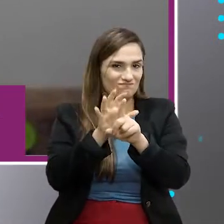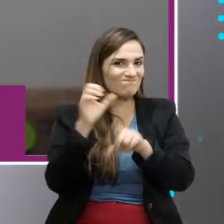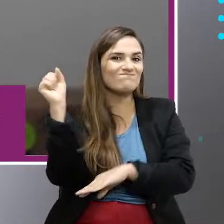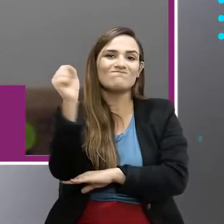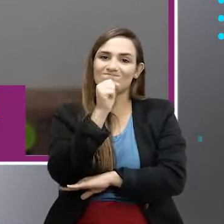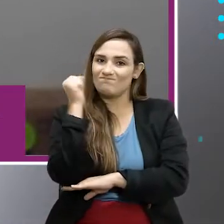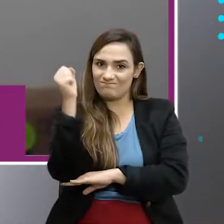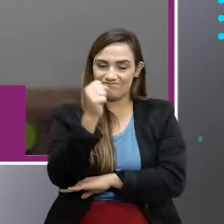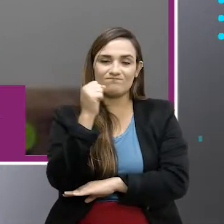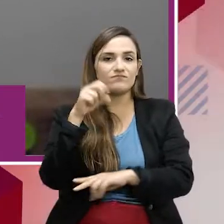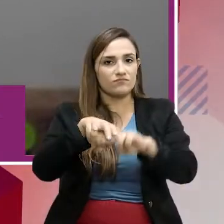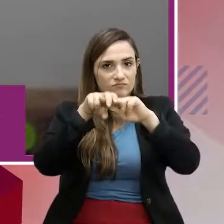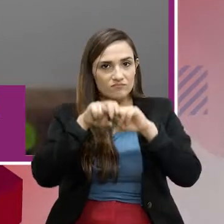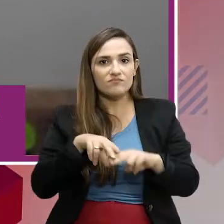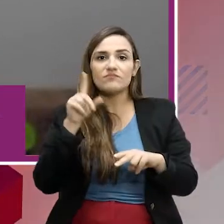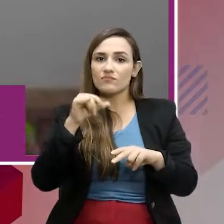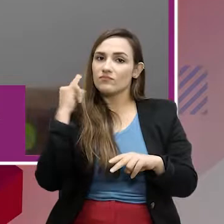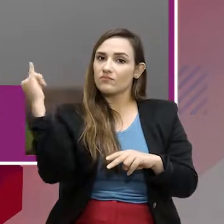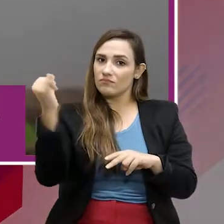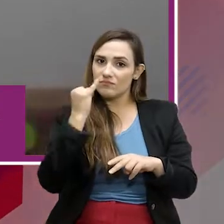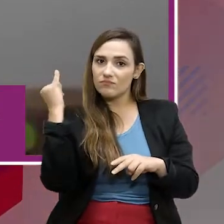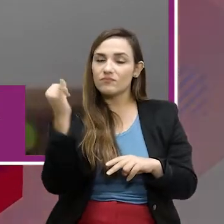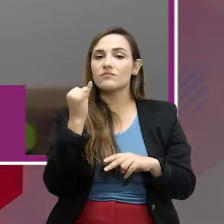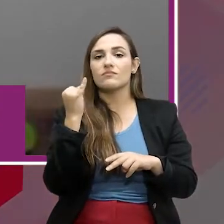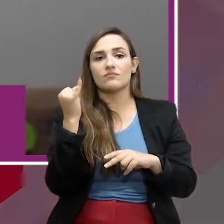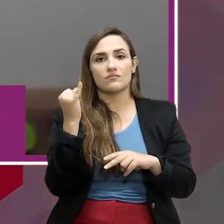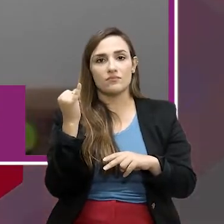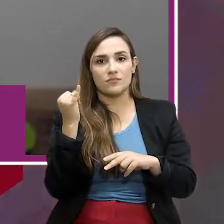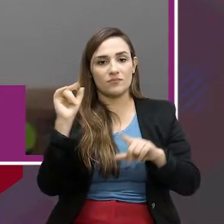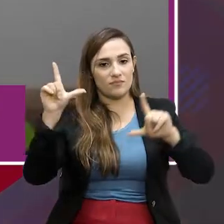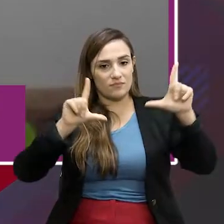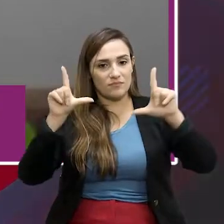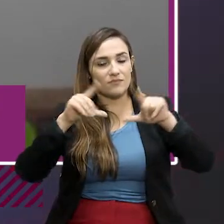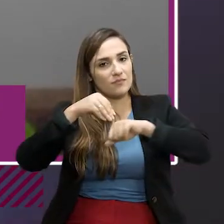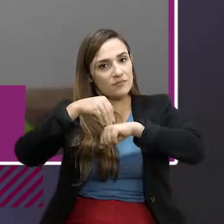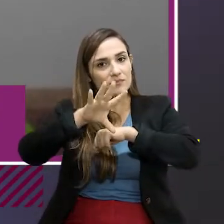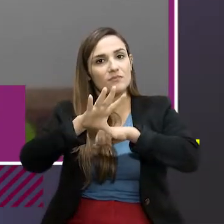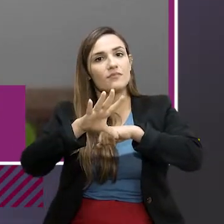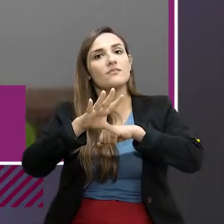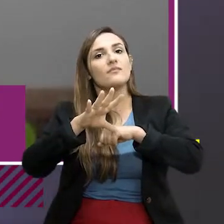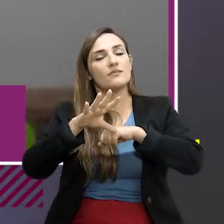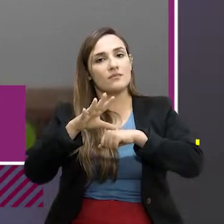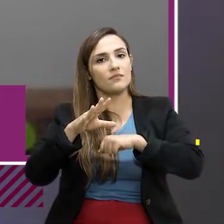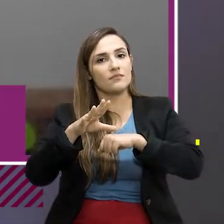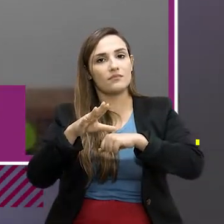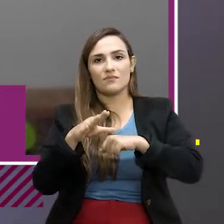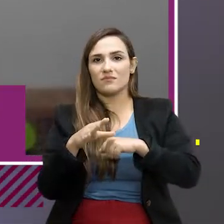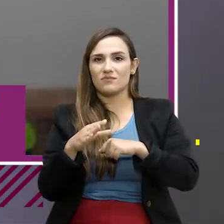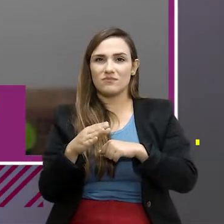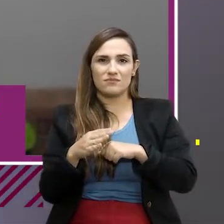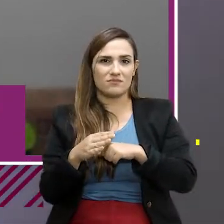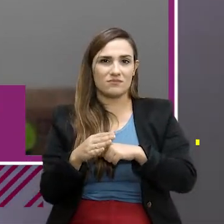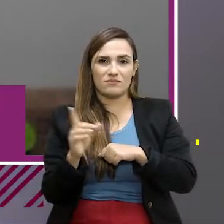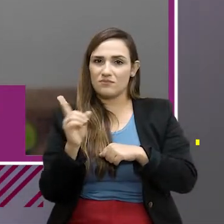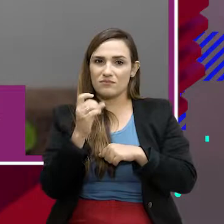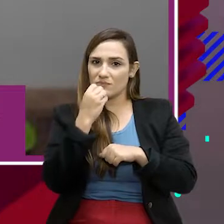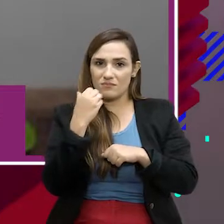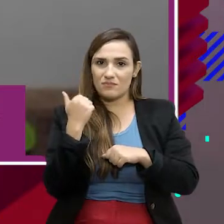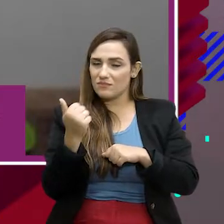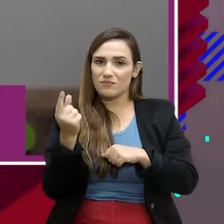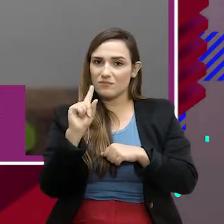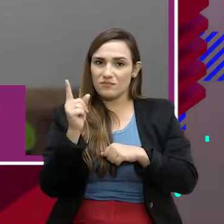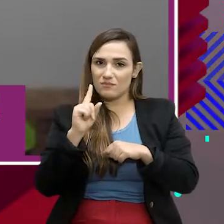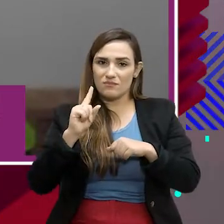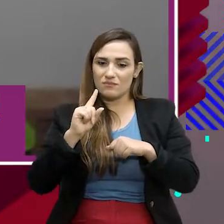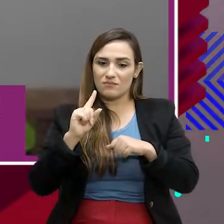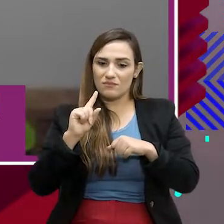coisa respiratória? Então, o desdobramento disso, Lívia, é muito grande, e é importante que canais como